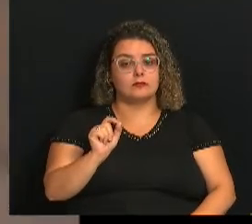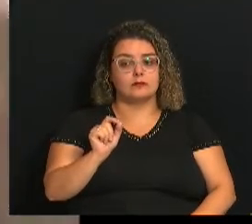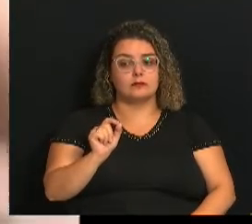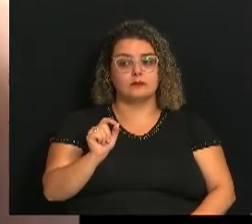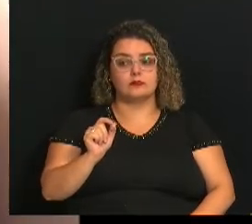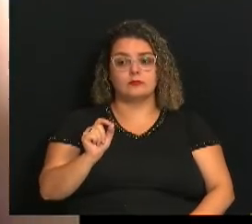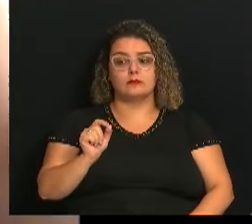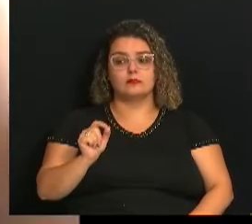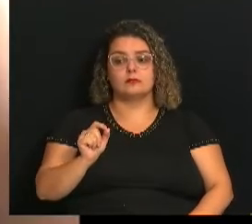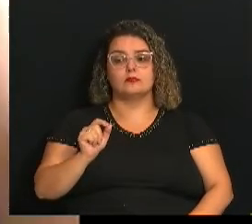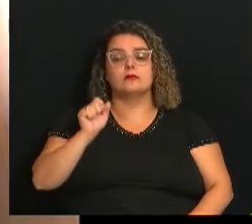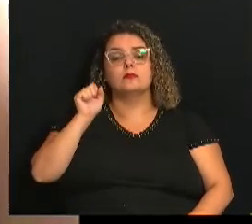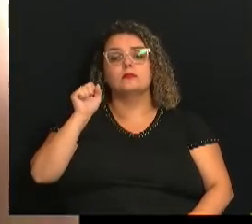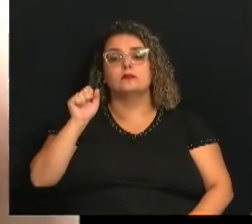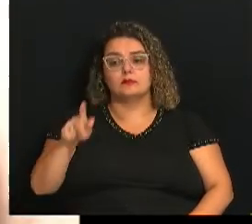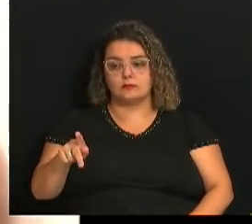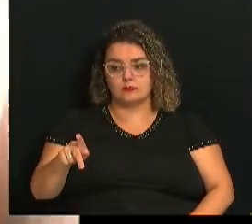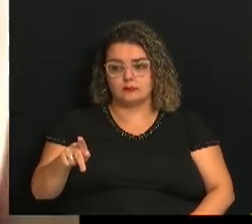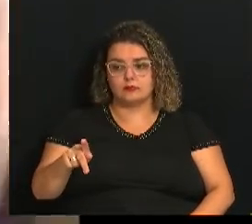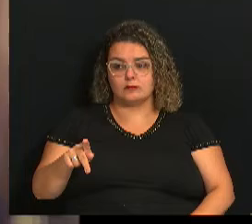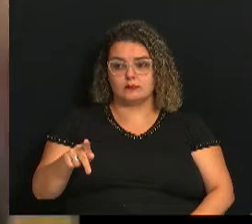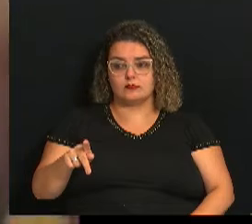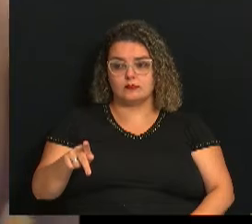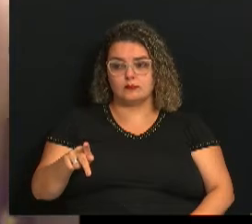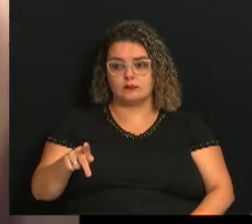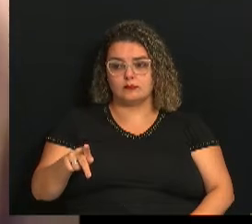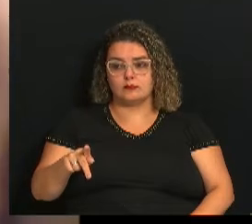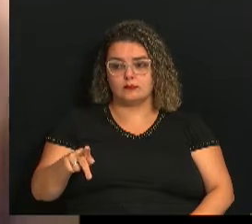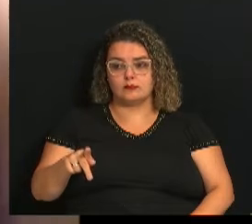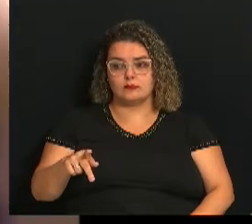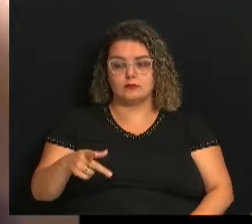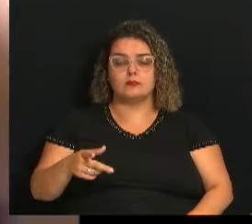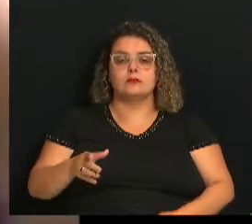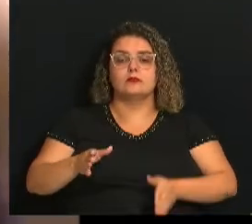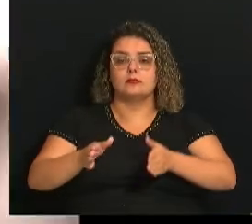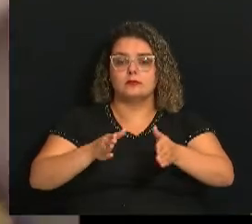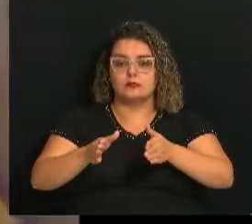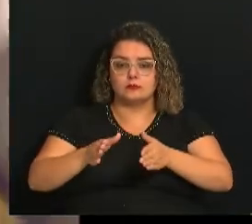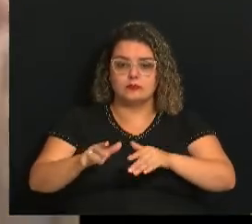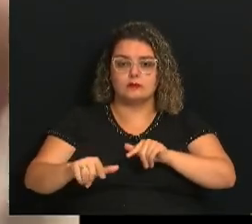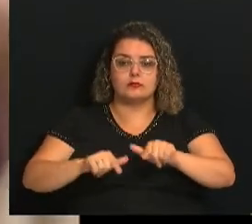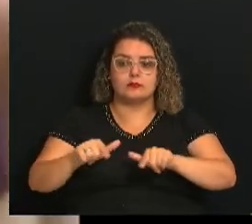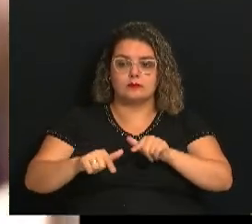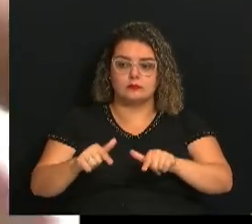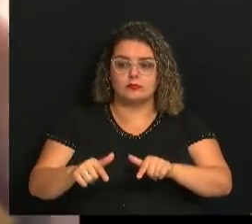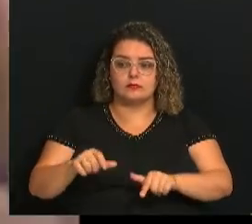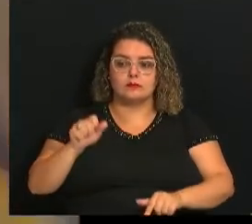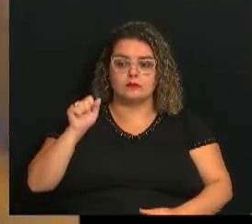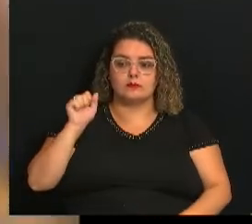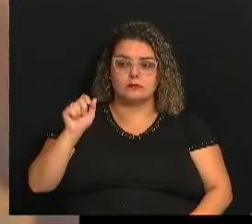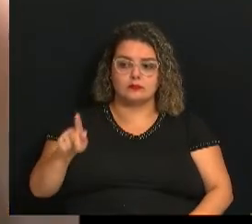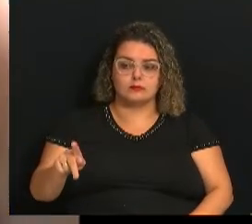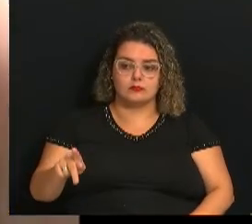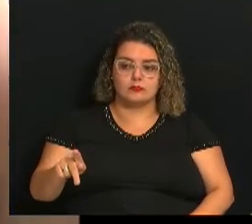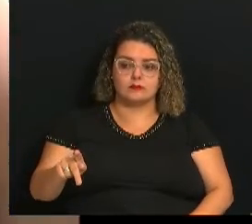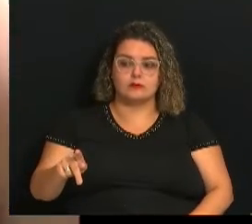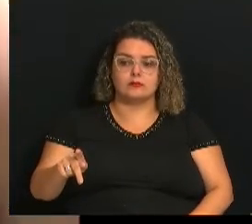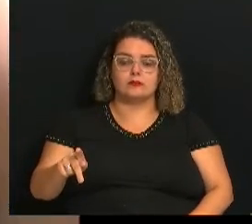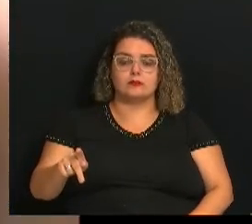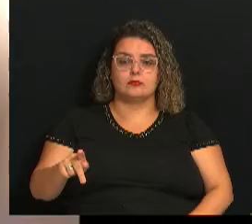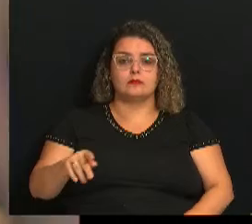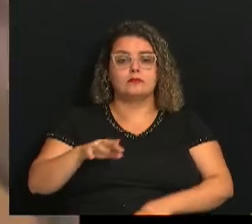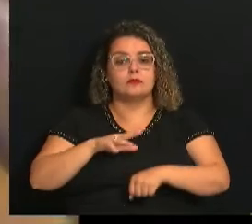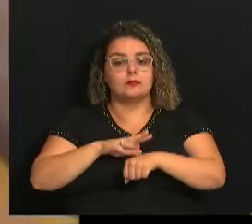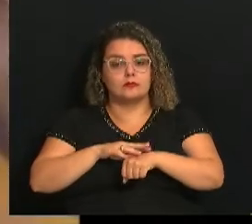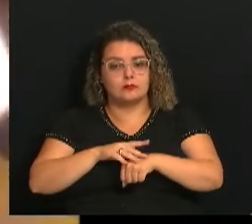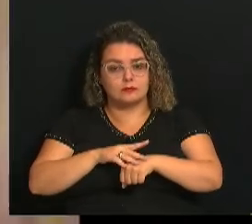com as aposentadorias por tempo de trabalho, as aposentadorias por